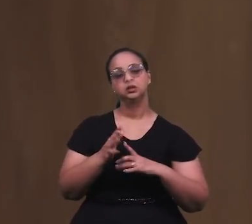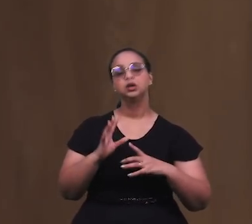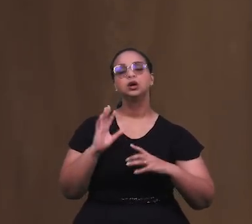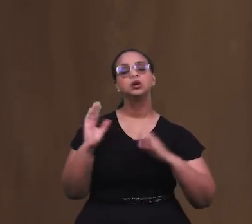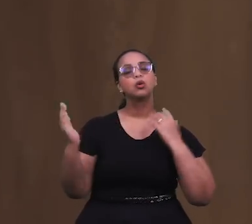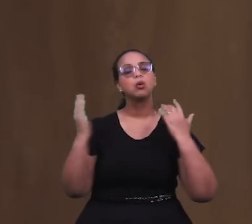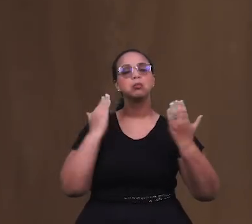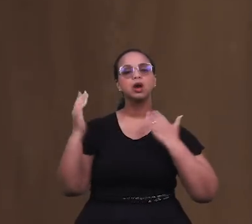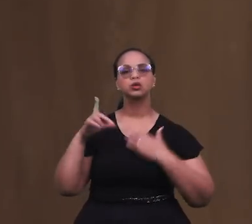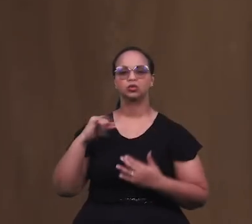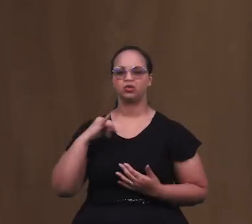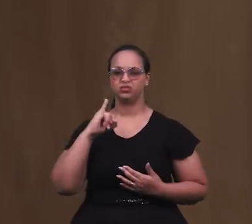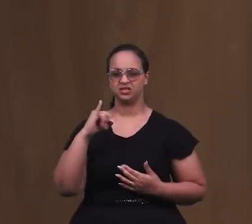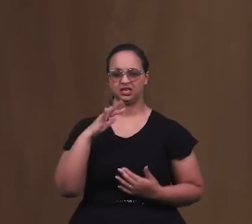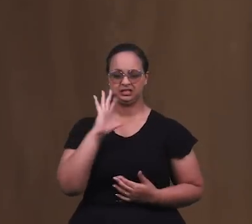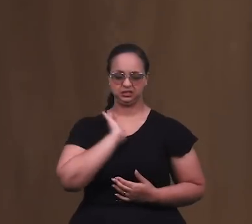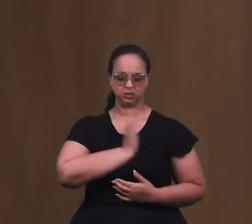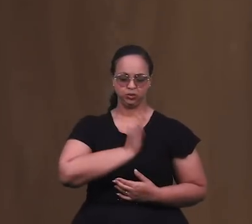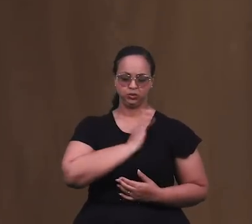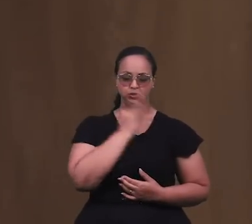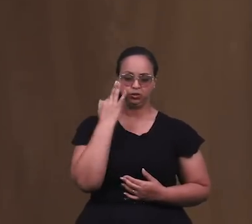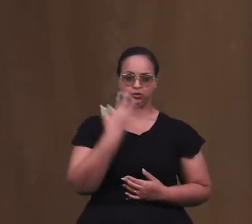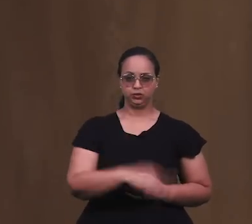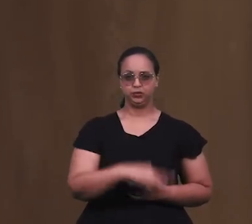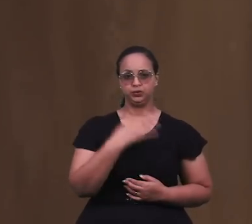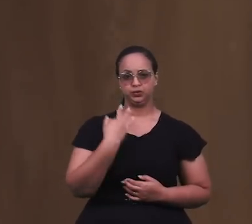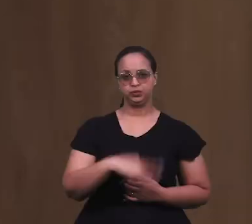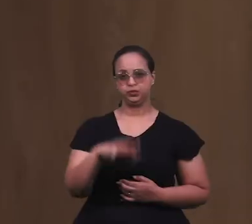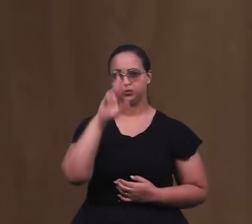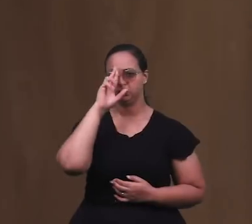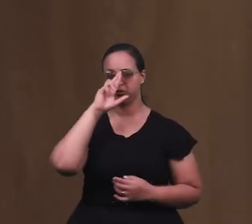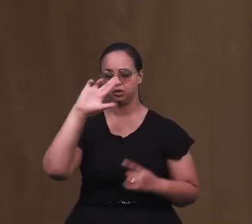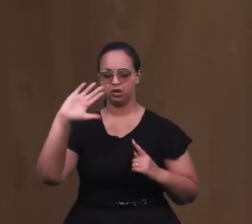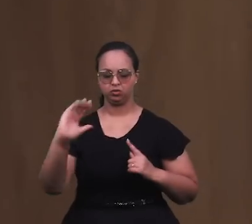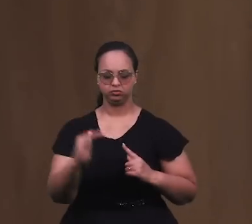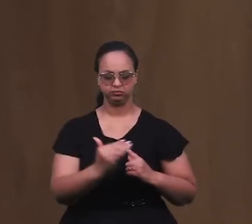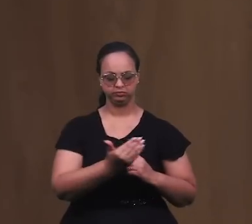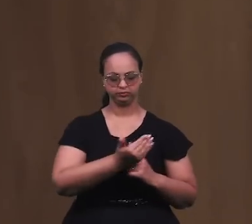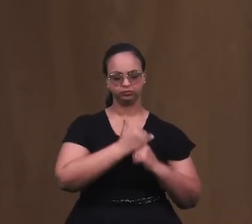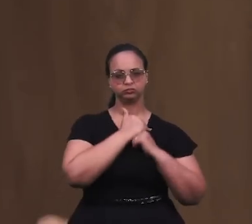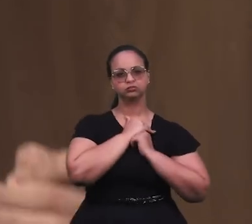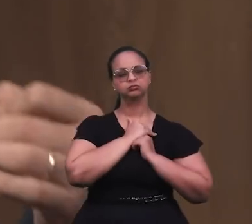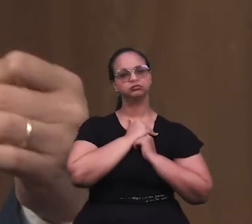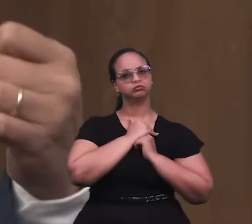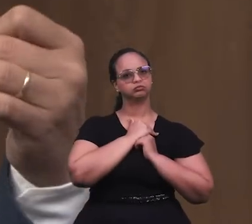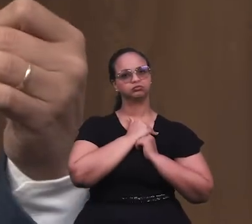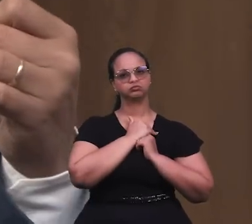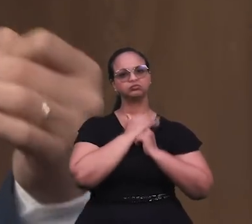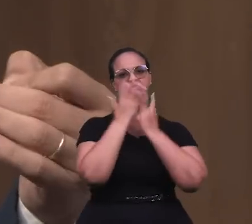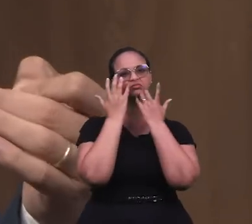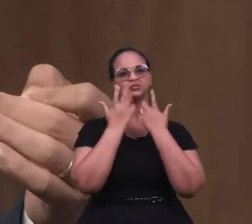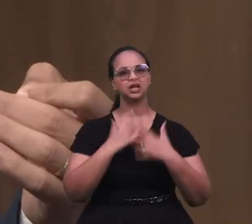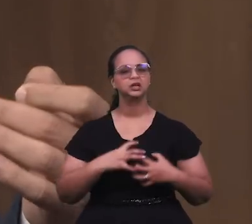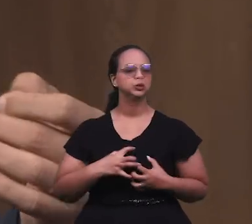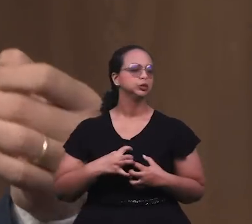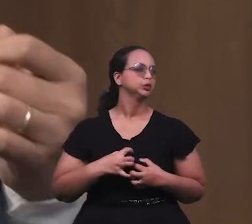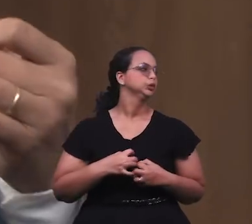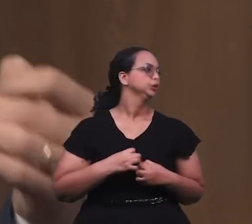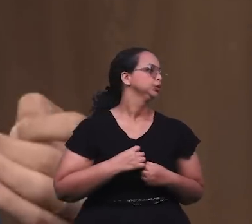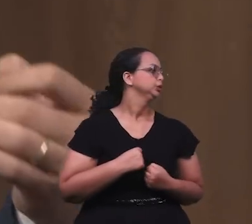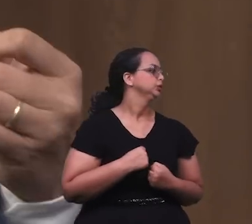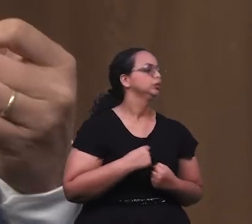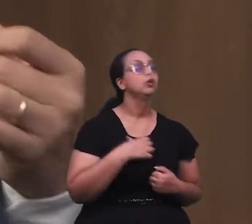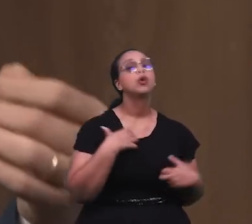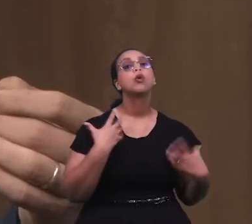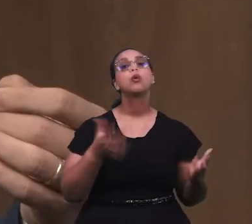generalizada. Então, você está com a ferida, o Senhor vem e tampa a sua ferida. Não deixar essa ferida aberta. Qual a